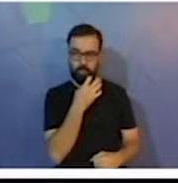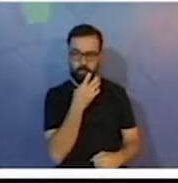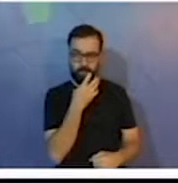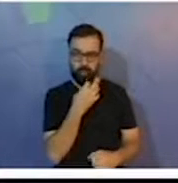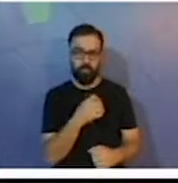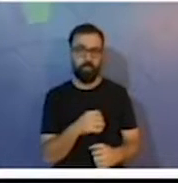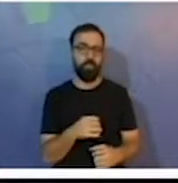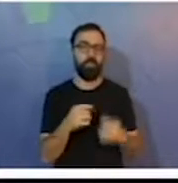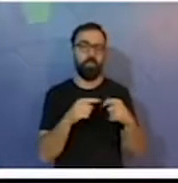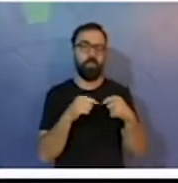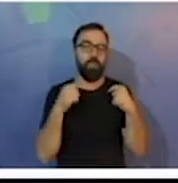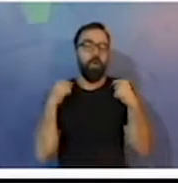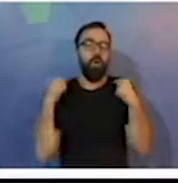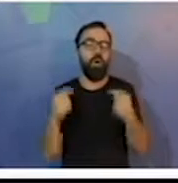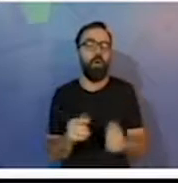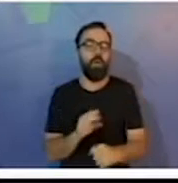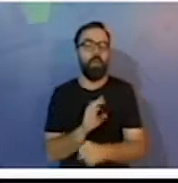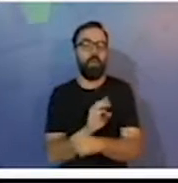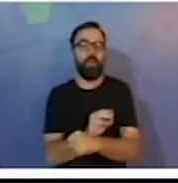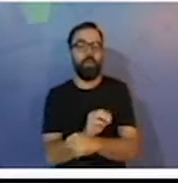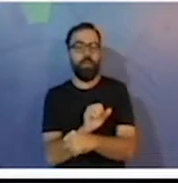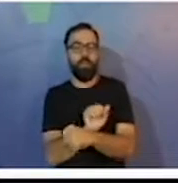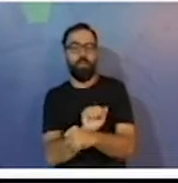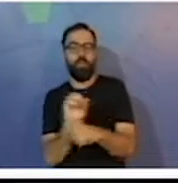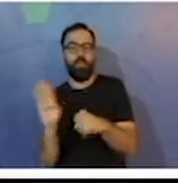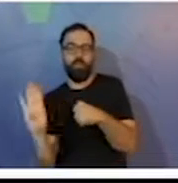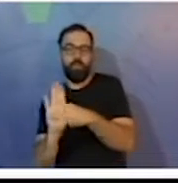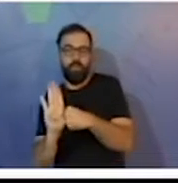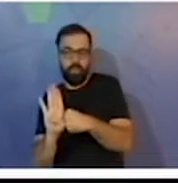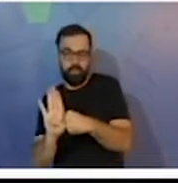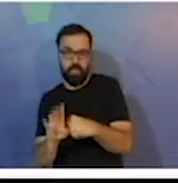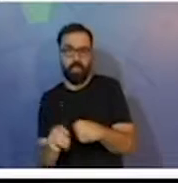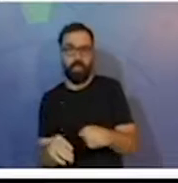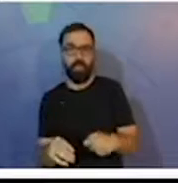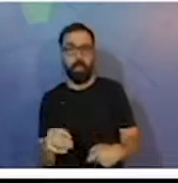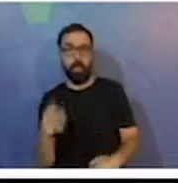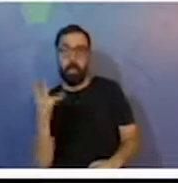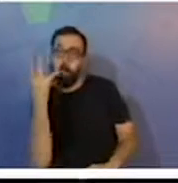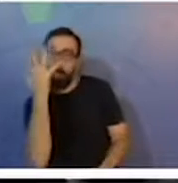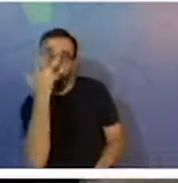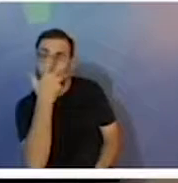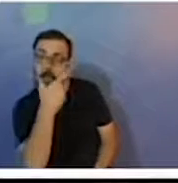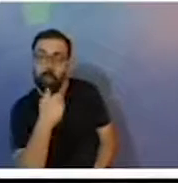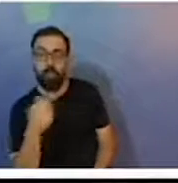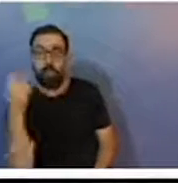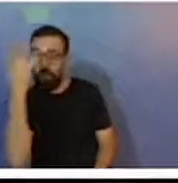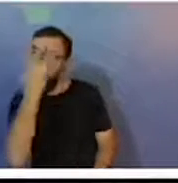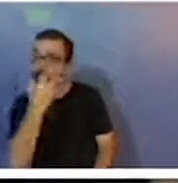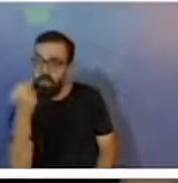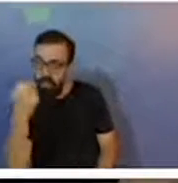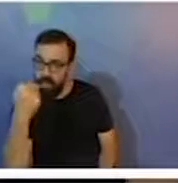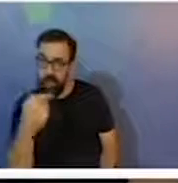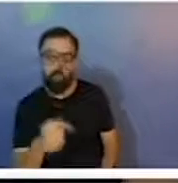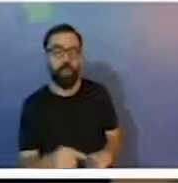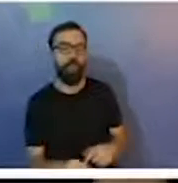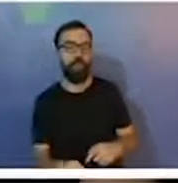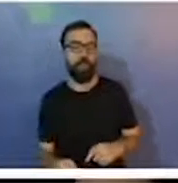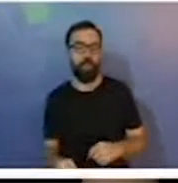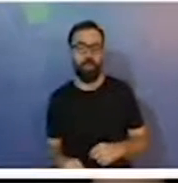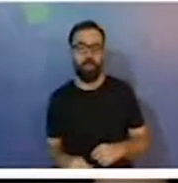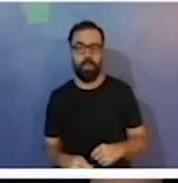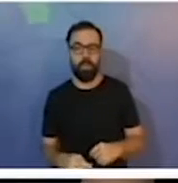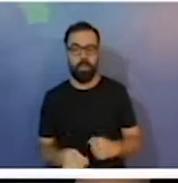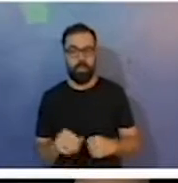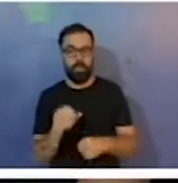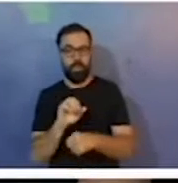maravilhoso colar é um substantivo maravilhoso é um adjetivo já quero primeiro